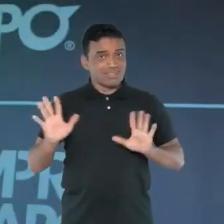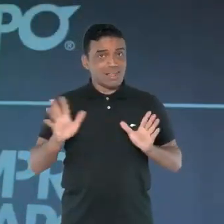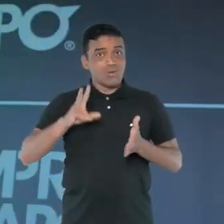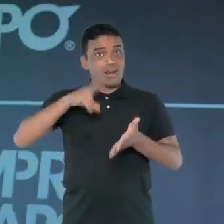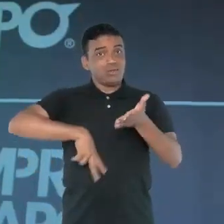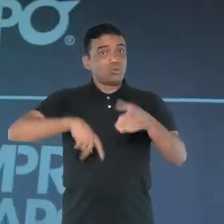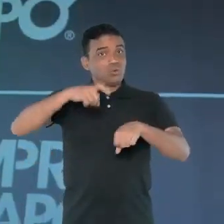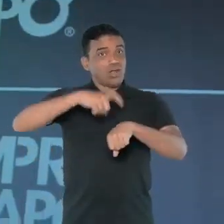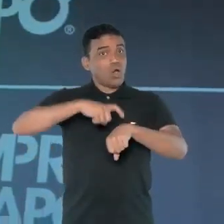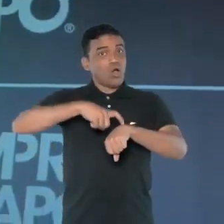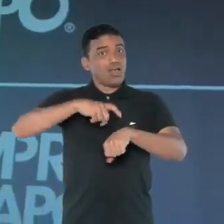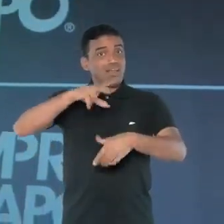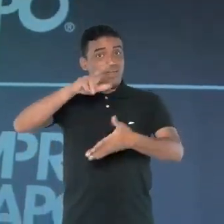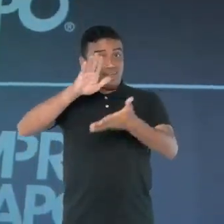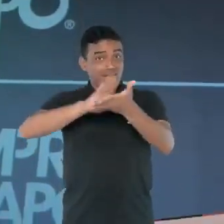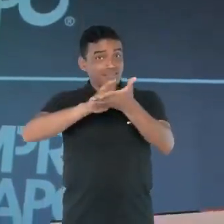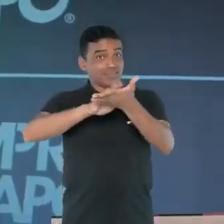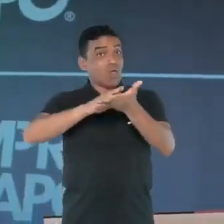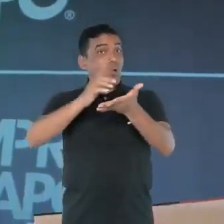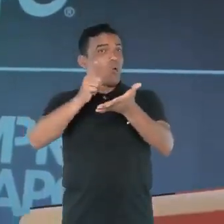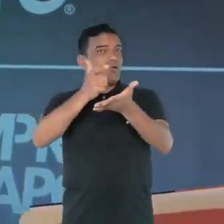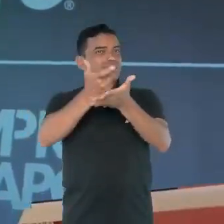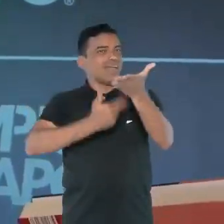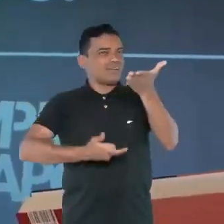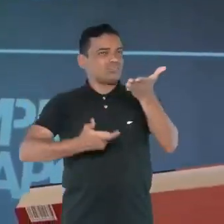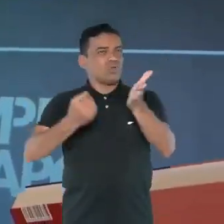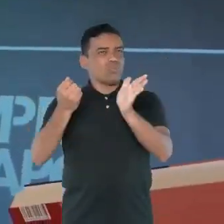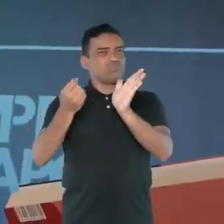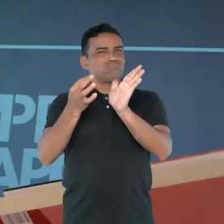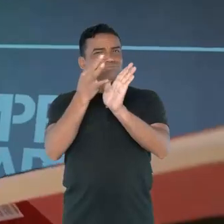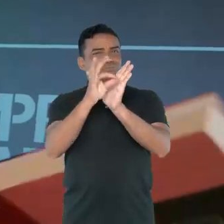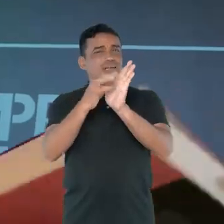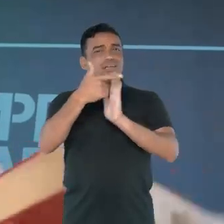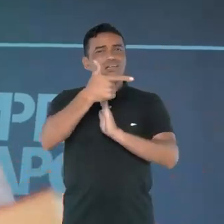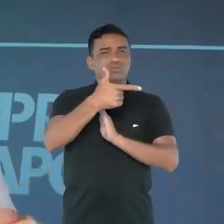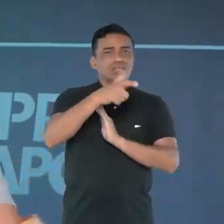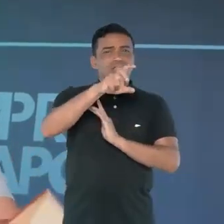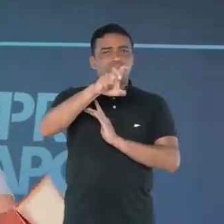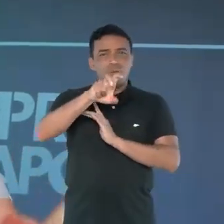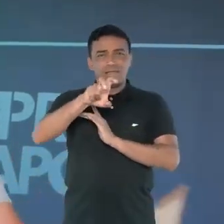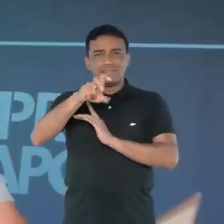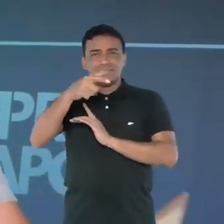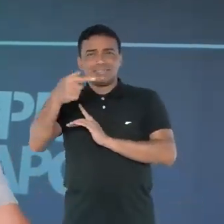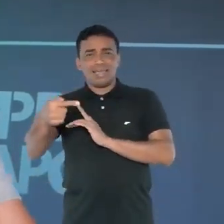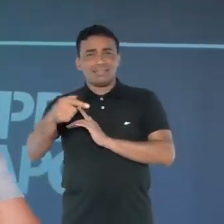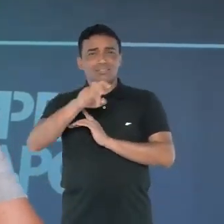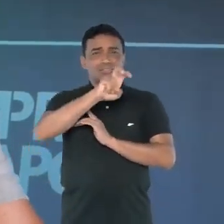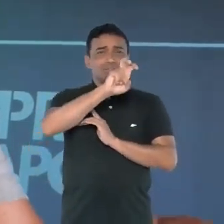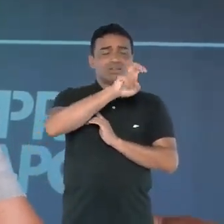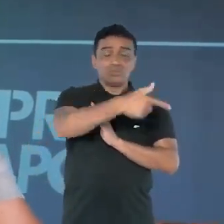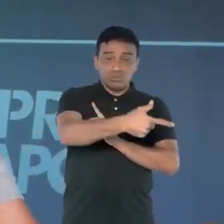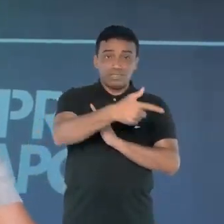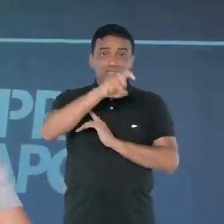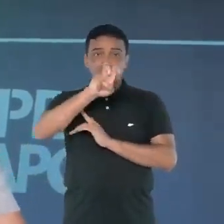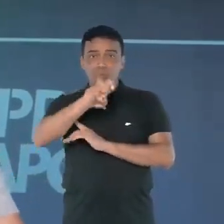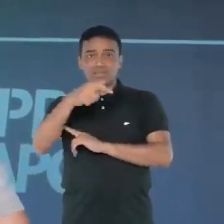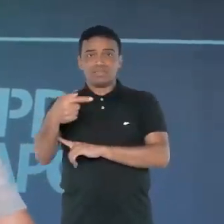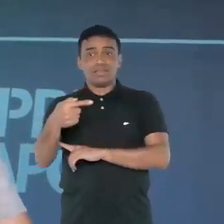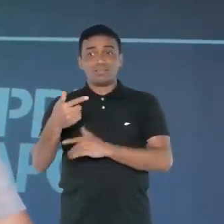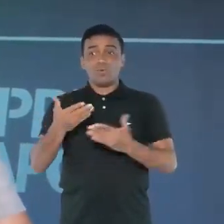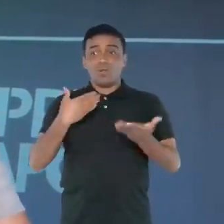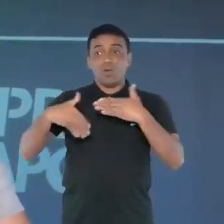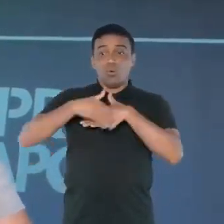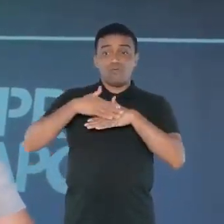do seu livro, tem um texto que eu até marquei aqui, está na 257, que é essa conversa